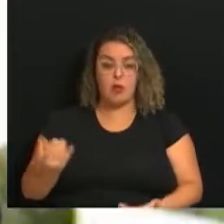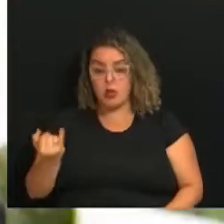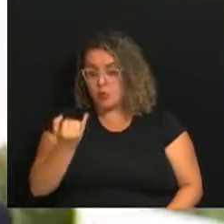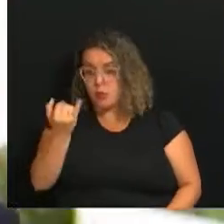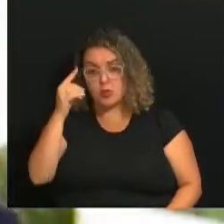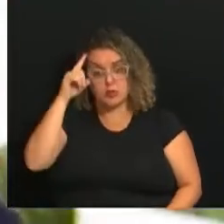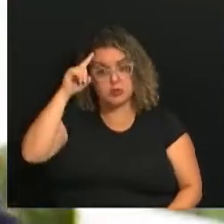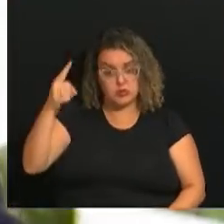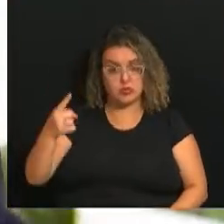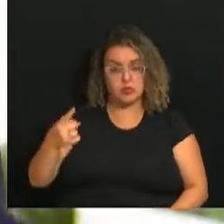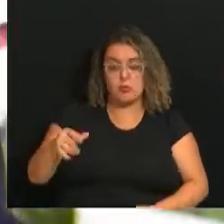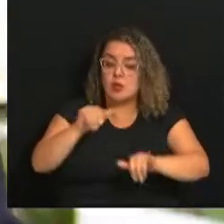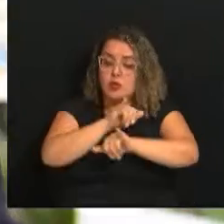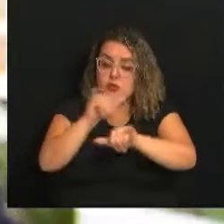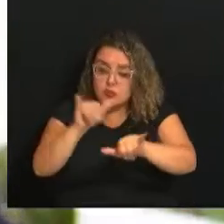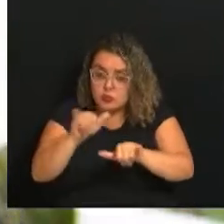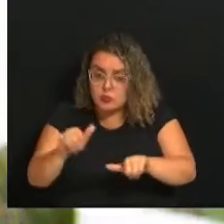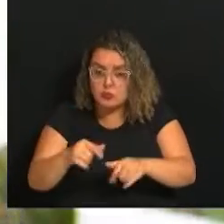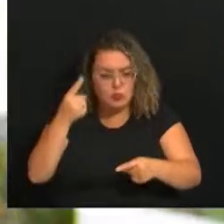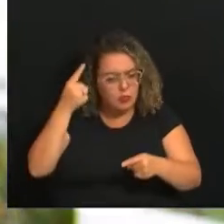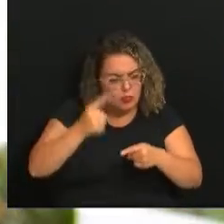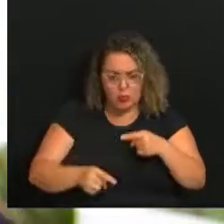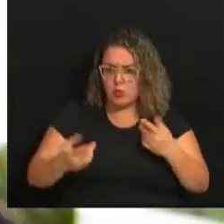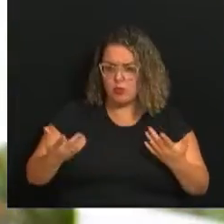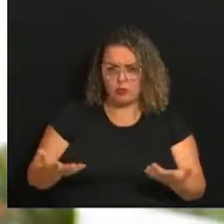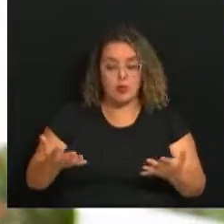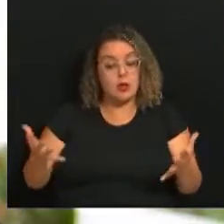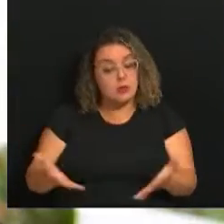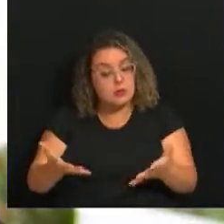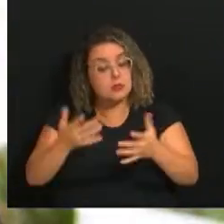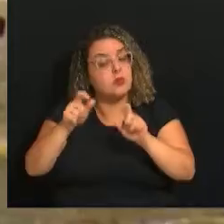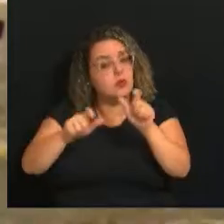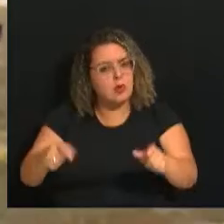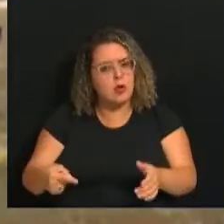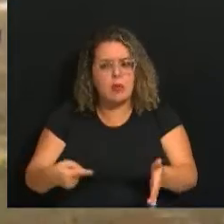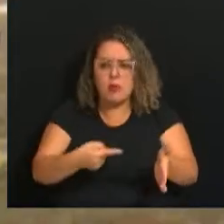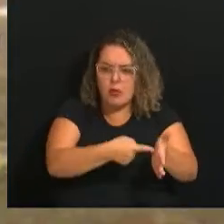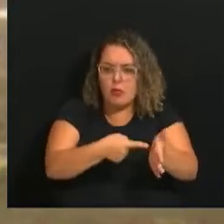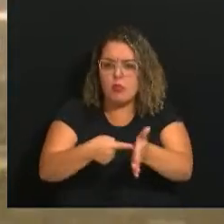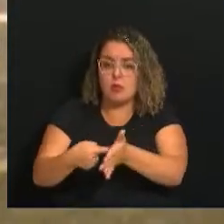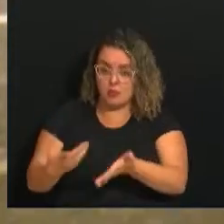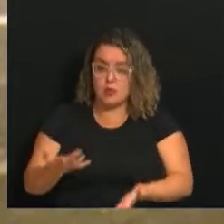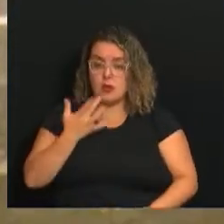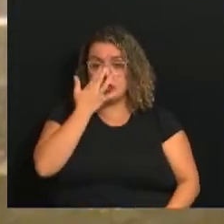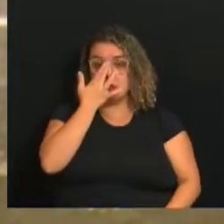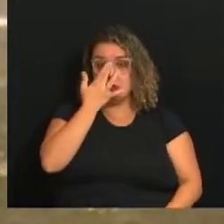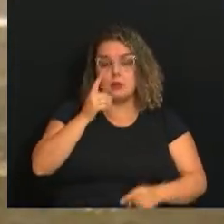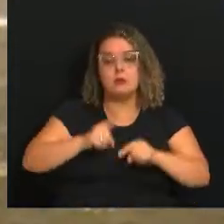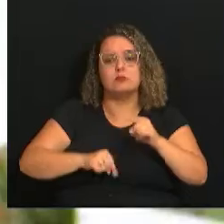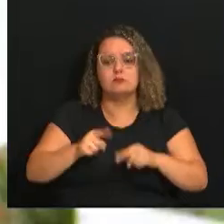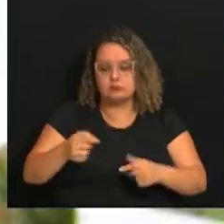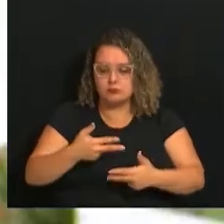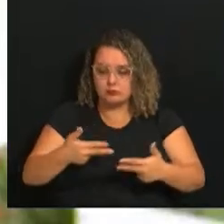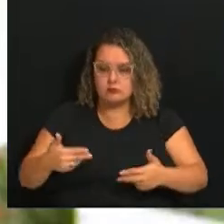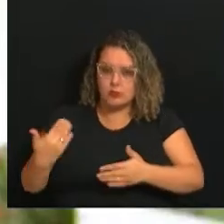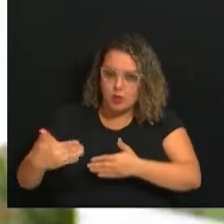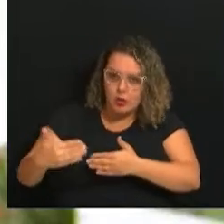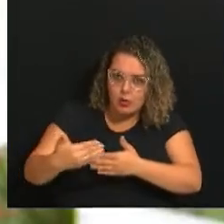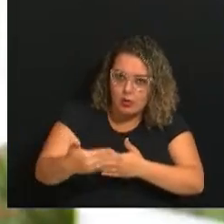a conscientização na cidade. Hoje o número nos semáforos em situação de rua é bem pequeno, porque nós temos